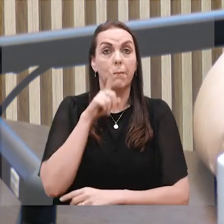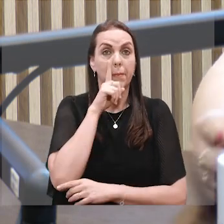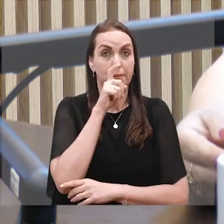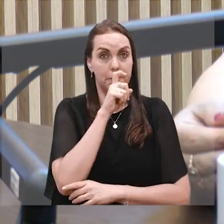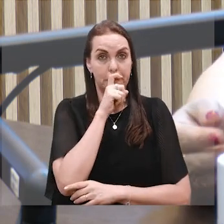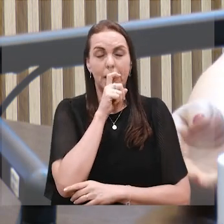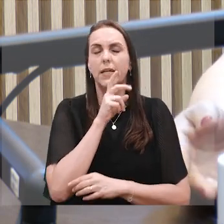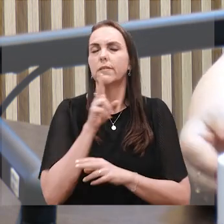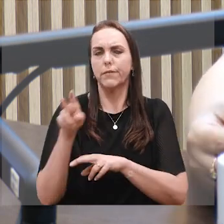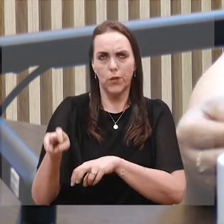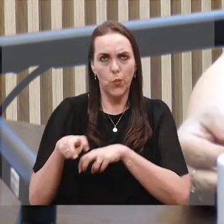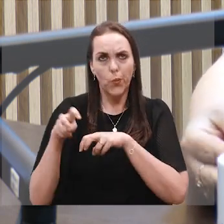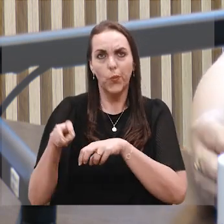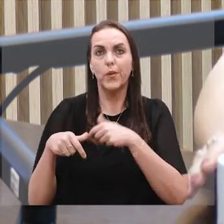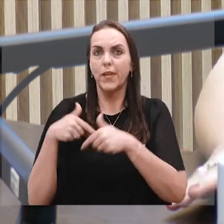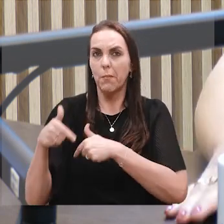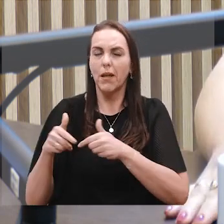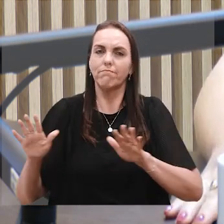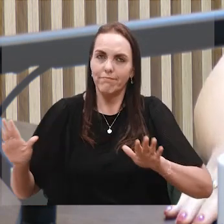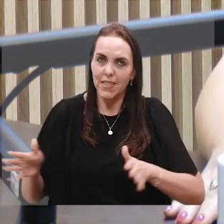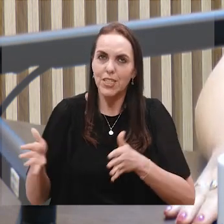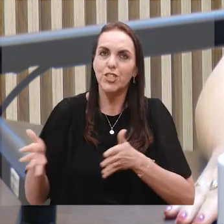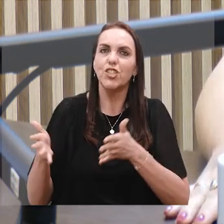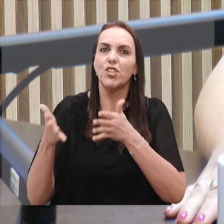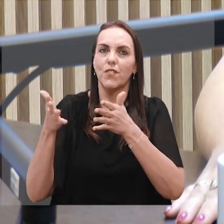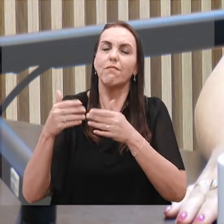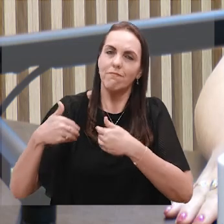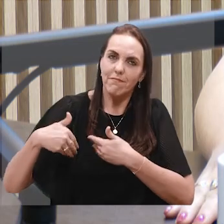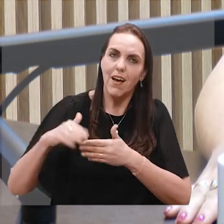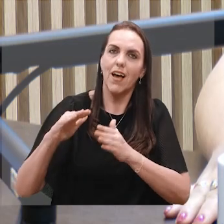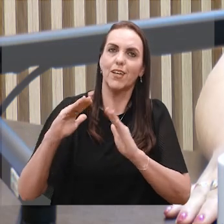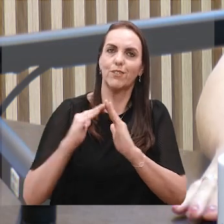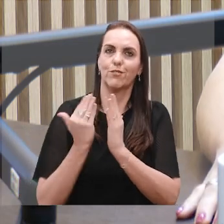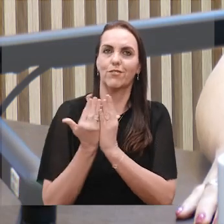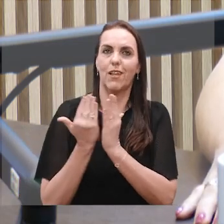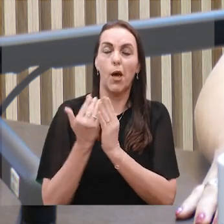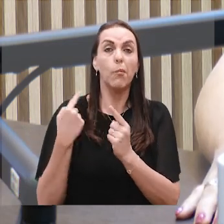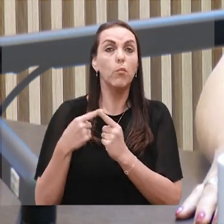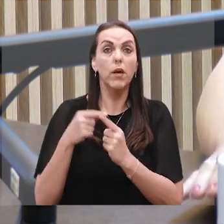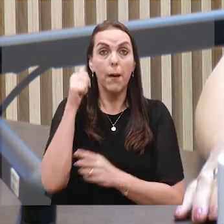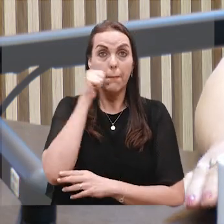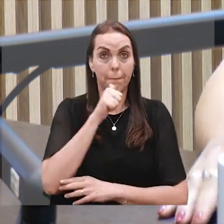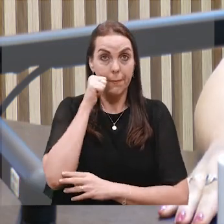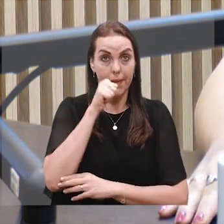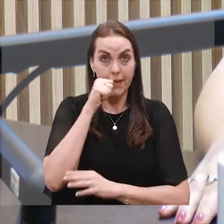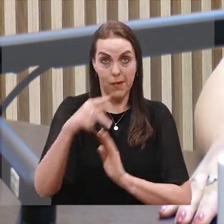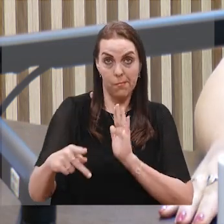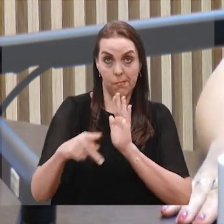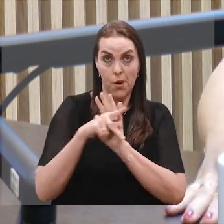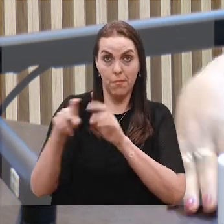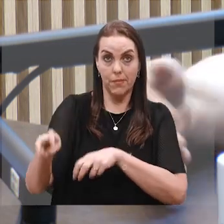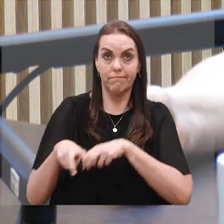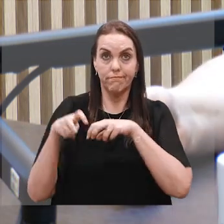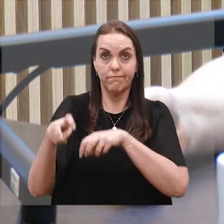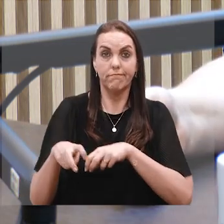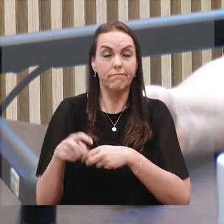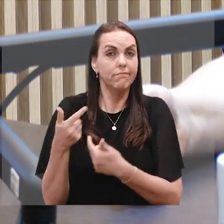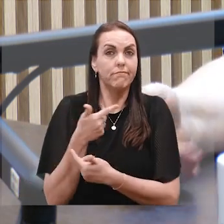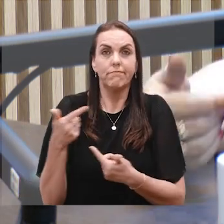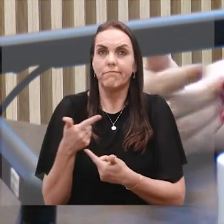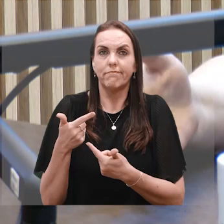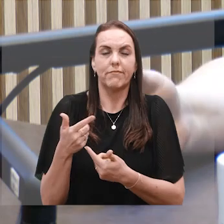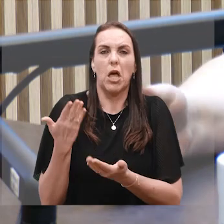pais, mesmo sendo da colônia e tudo mais, sempre incentivaram que eu estudasse. Porque a menina criada na colônia, ela não